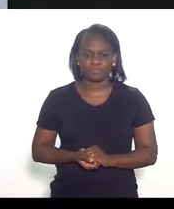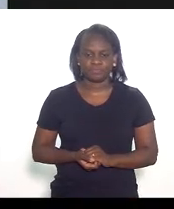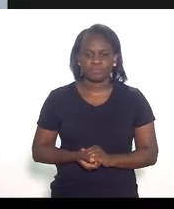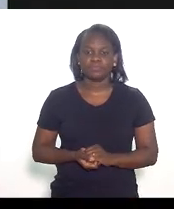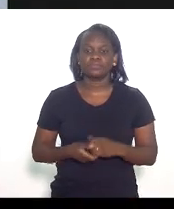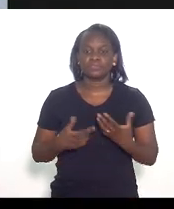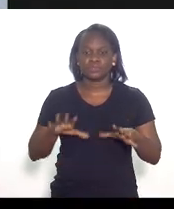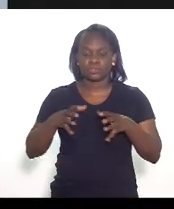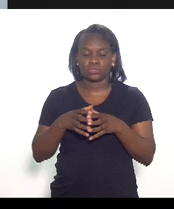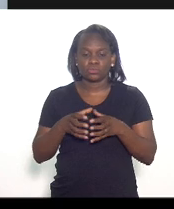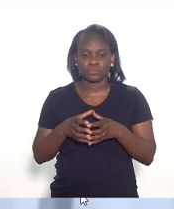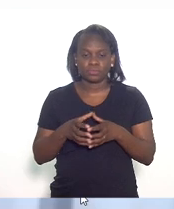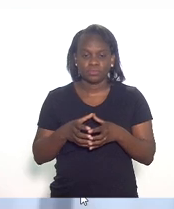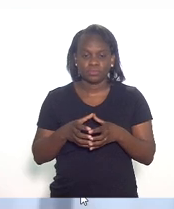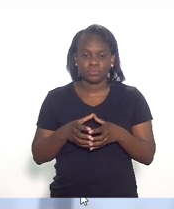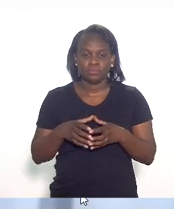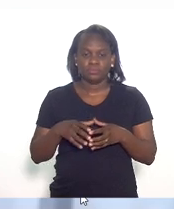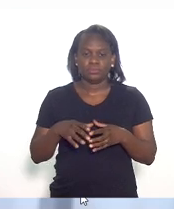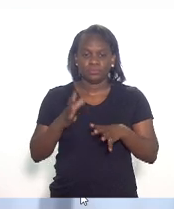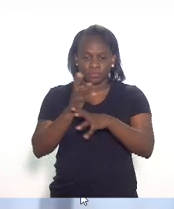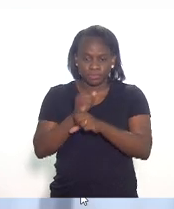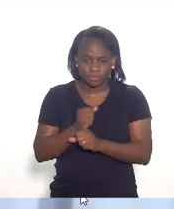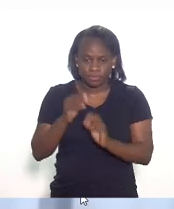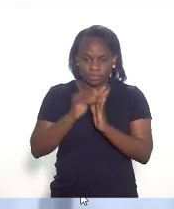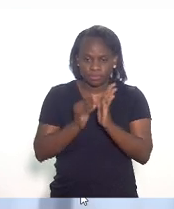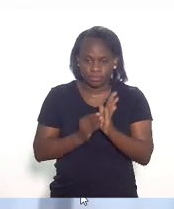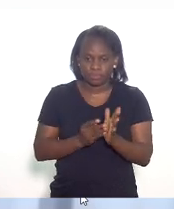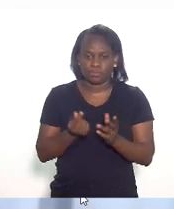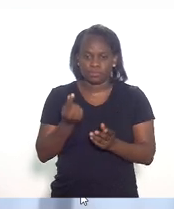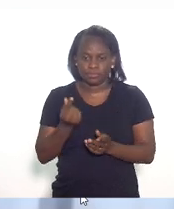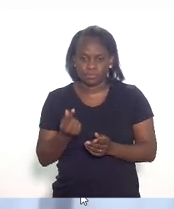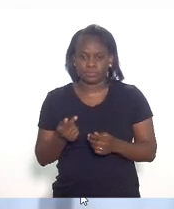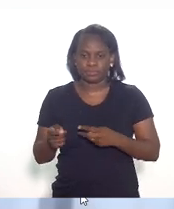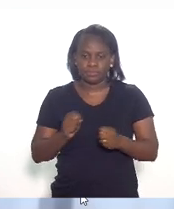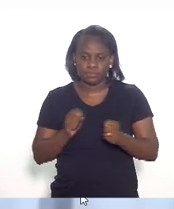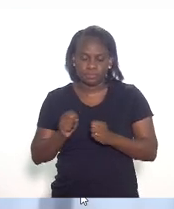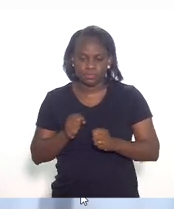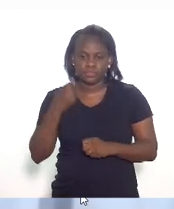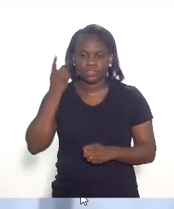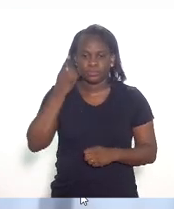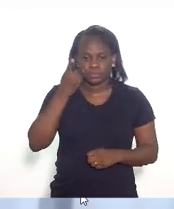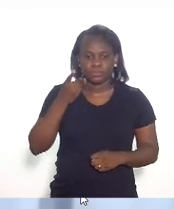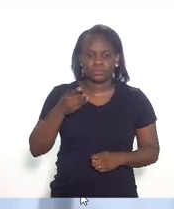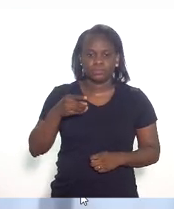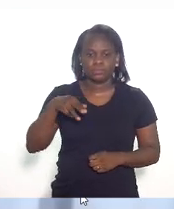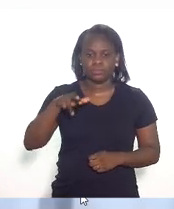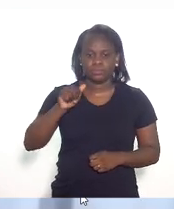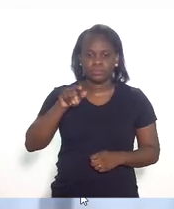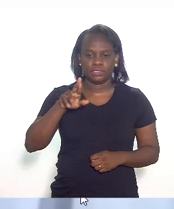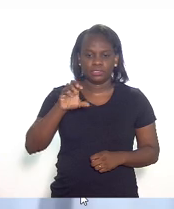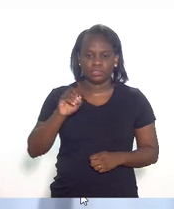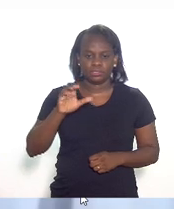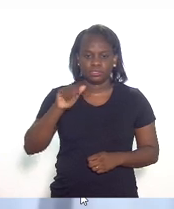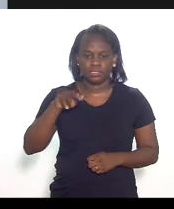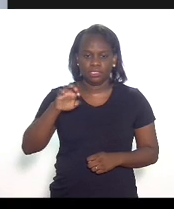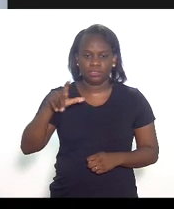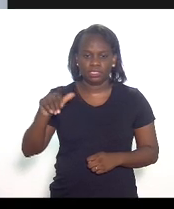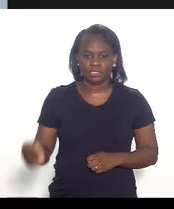Pela Comissão de Orçamento, Finanças e Controle, deputado Márcio Canella.